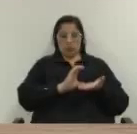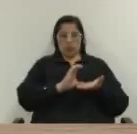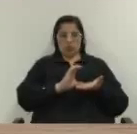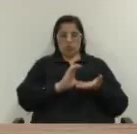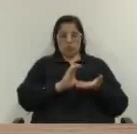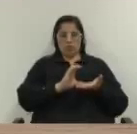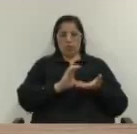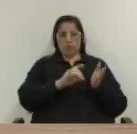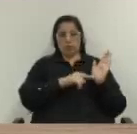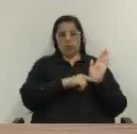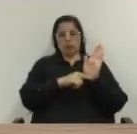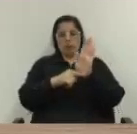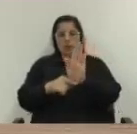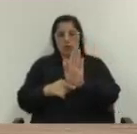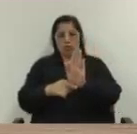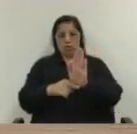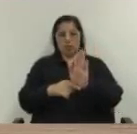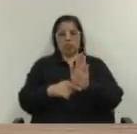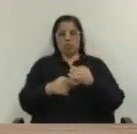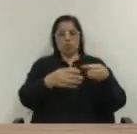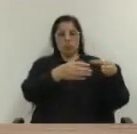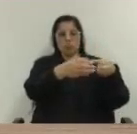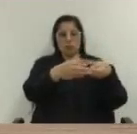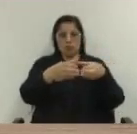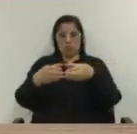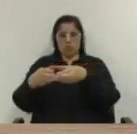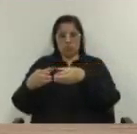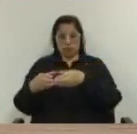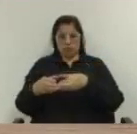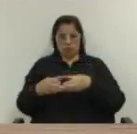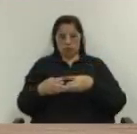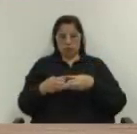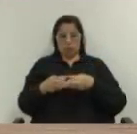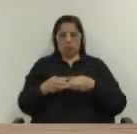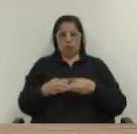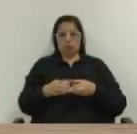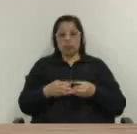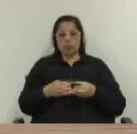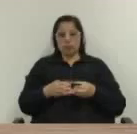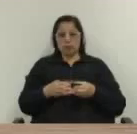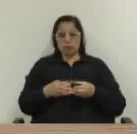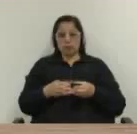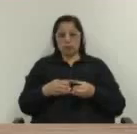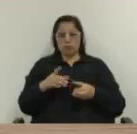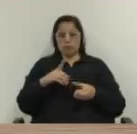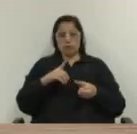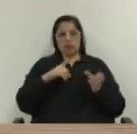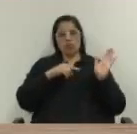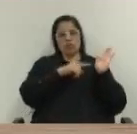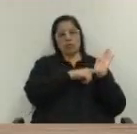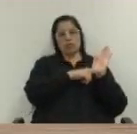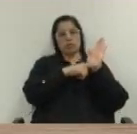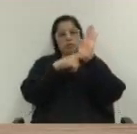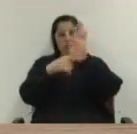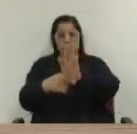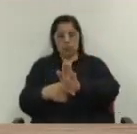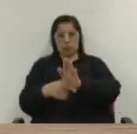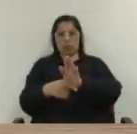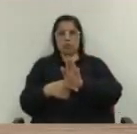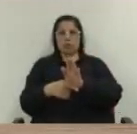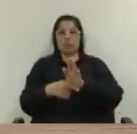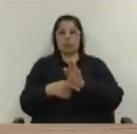subvenção social às entidades beneficiárias na relação das subvenções, auxílios e ou contribuições e